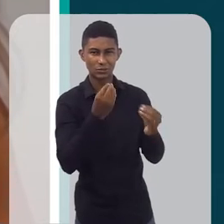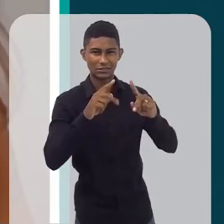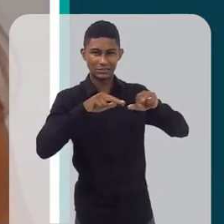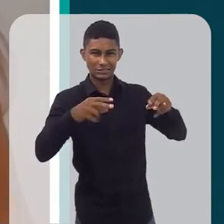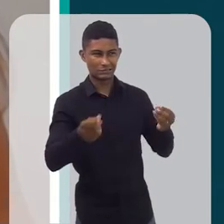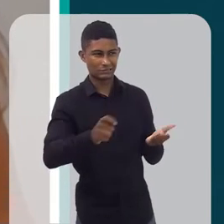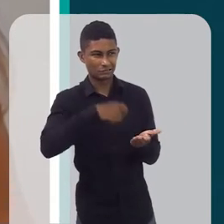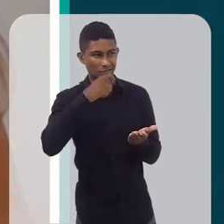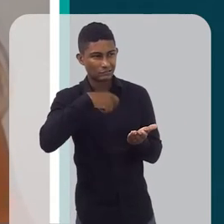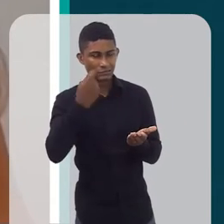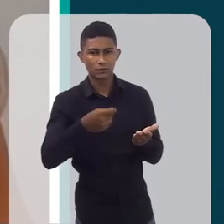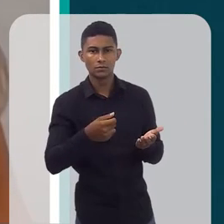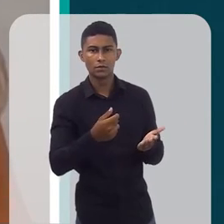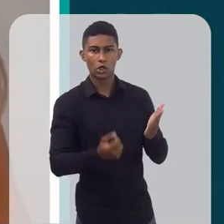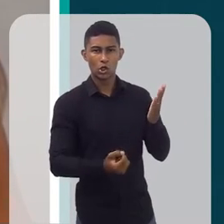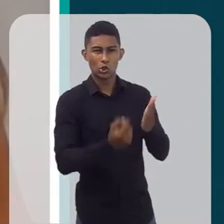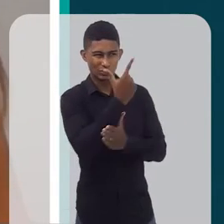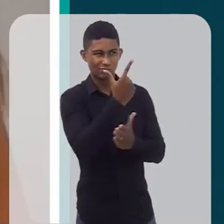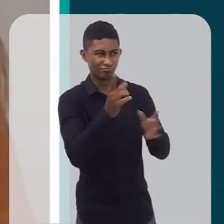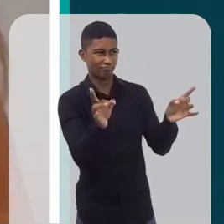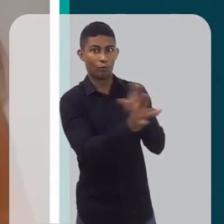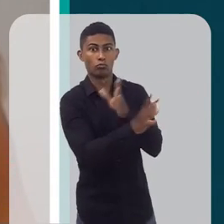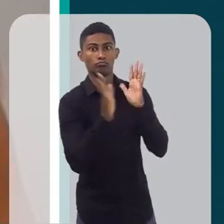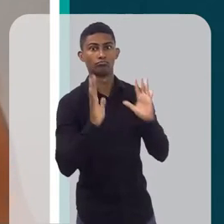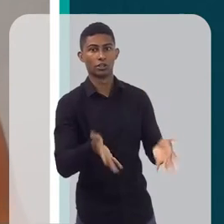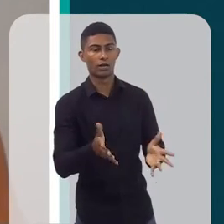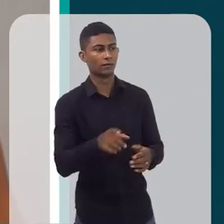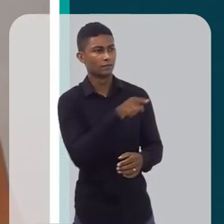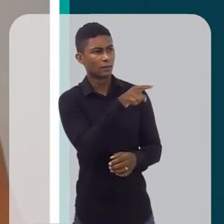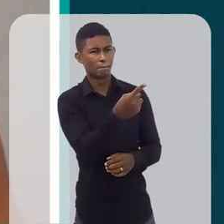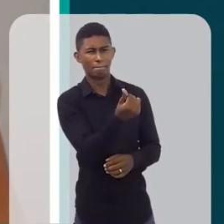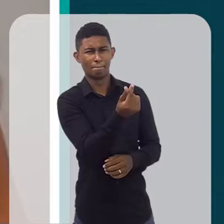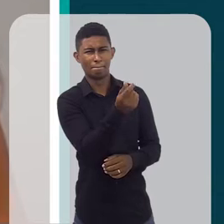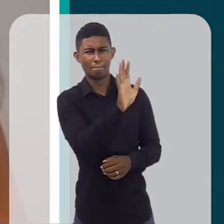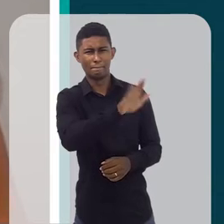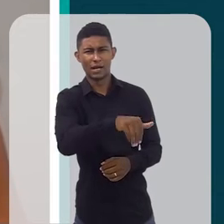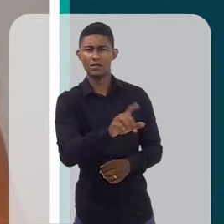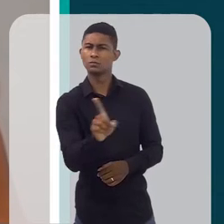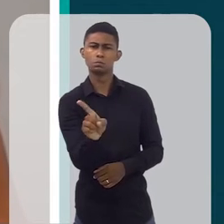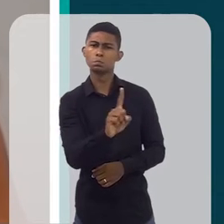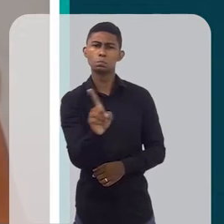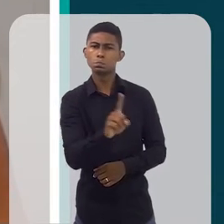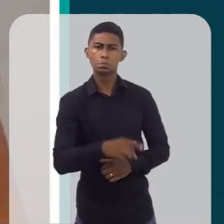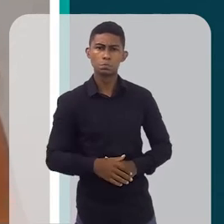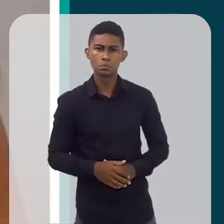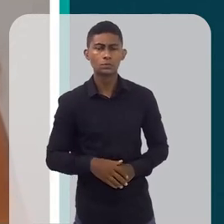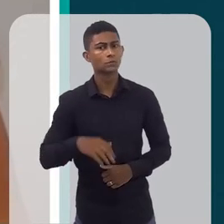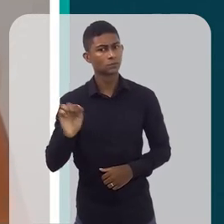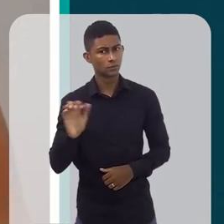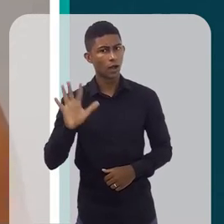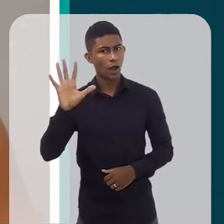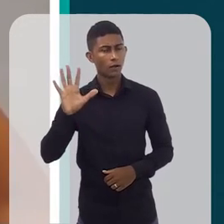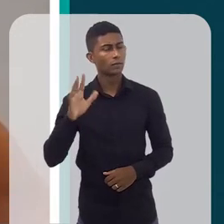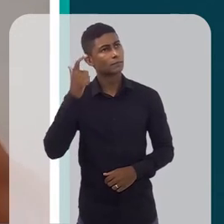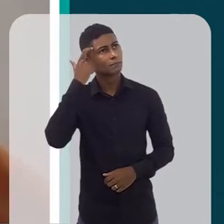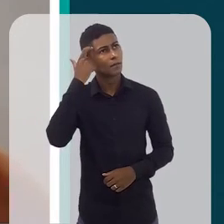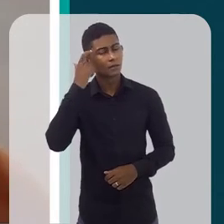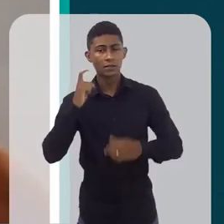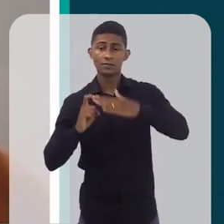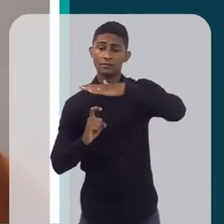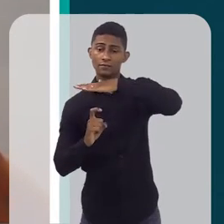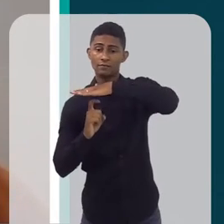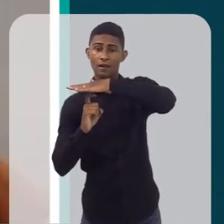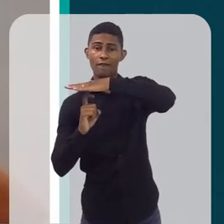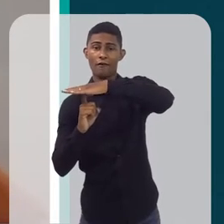também processados, ultraprocessados, eles não são uma coisa barata, né? Talvez você podendo ir